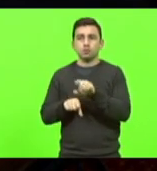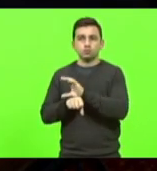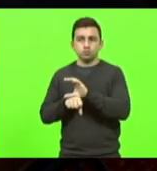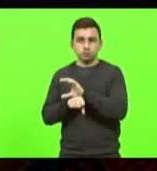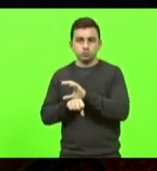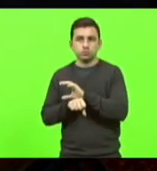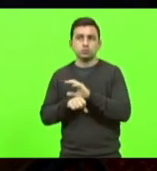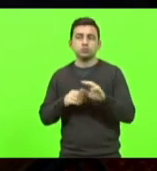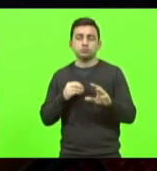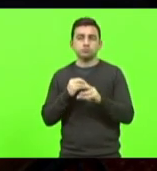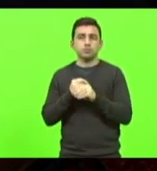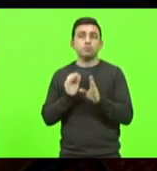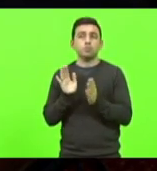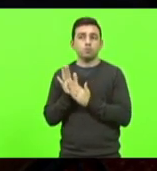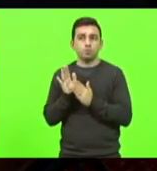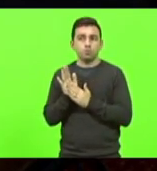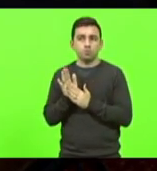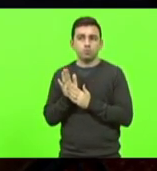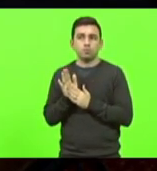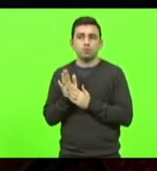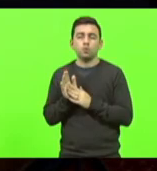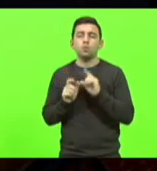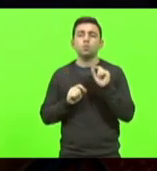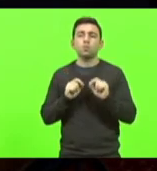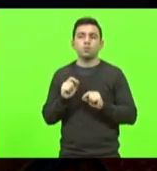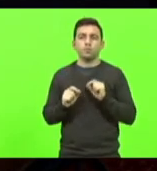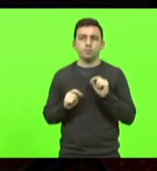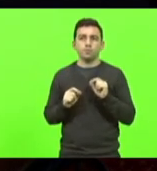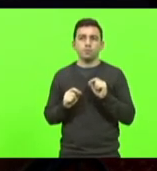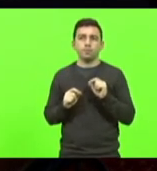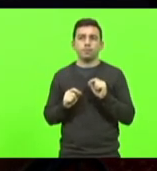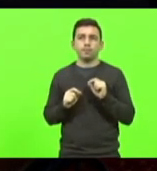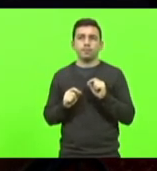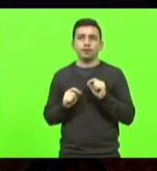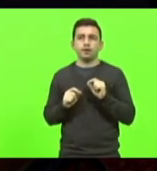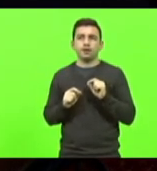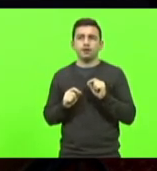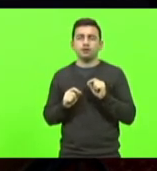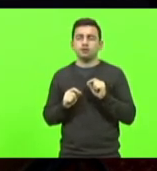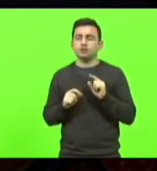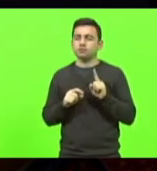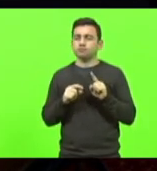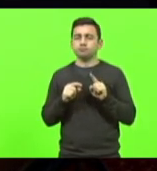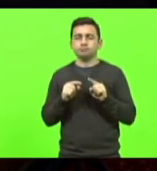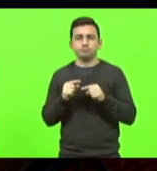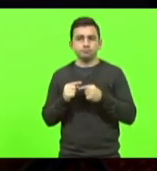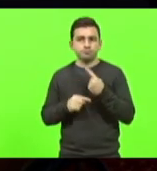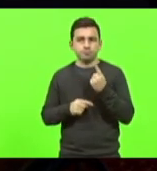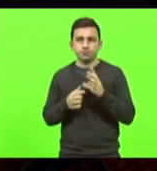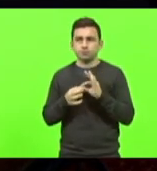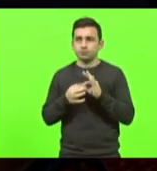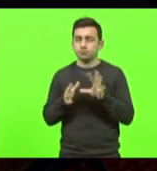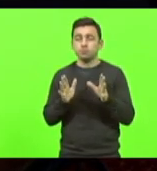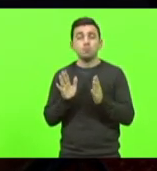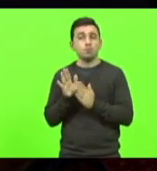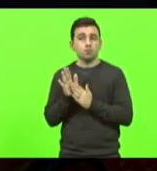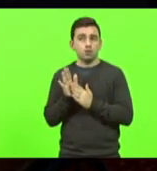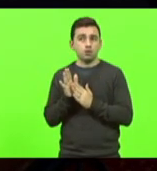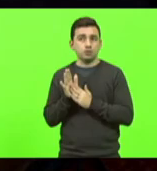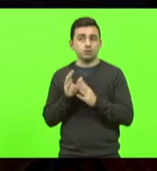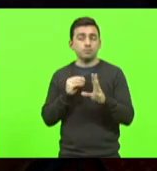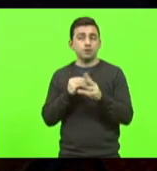mediante proposta não será objeto de deliberação a proposta de emenda que